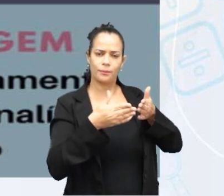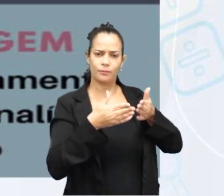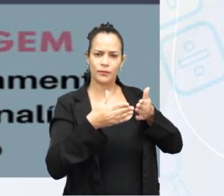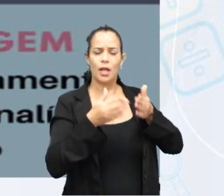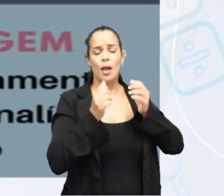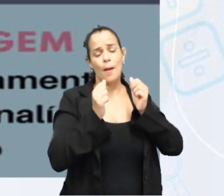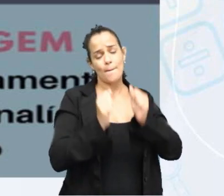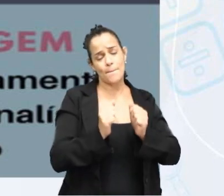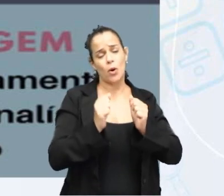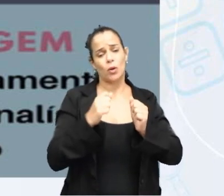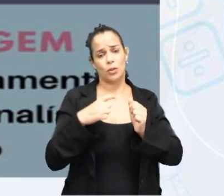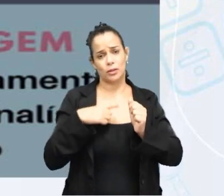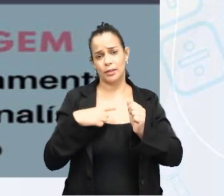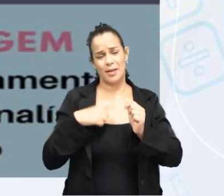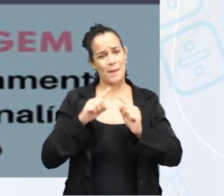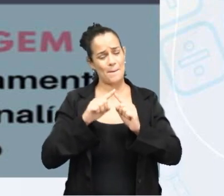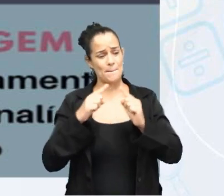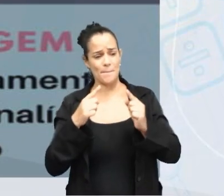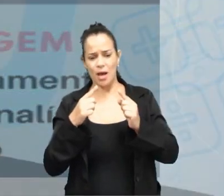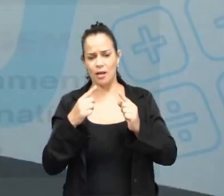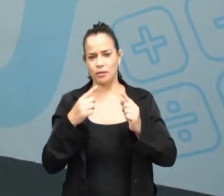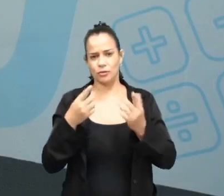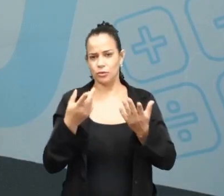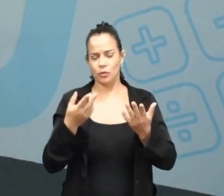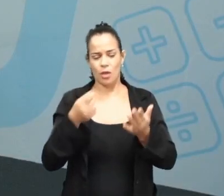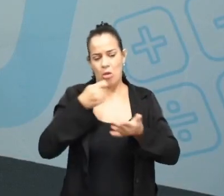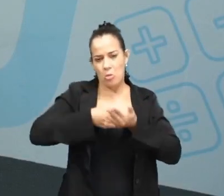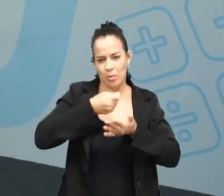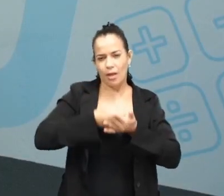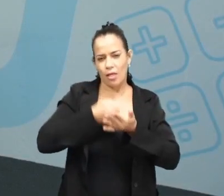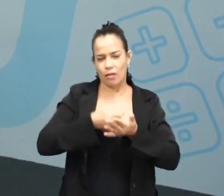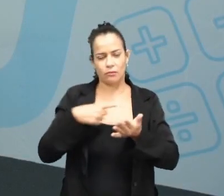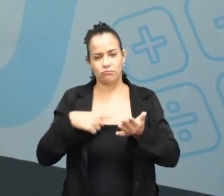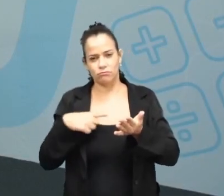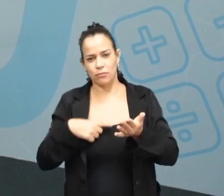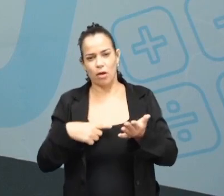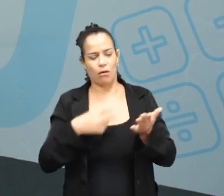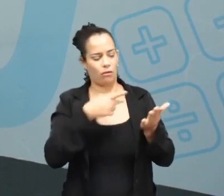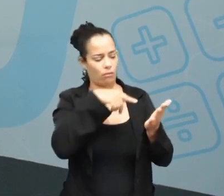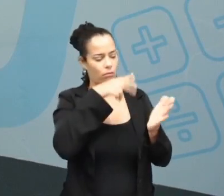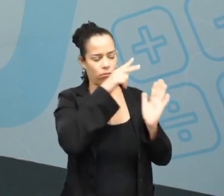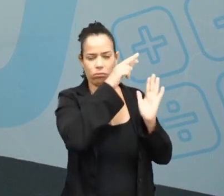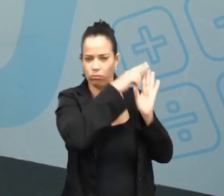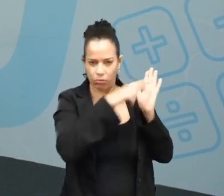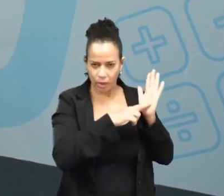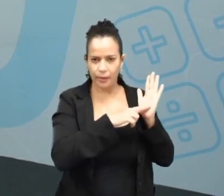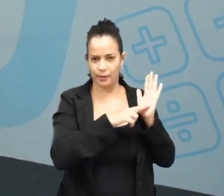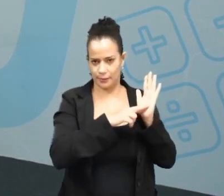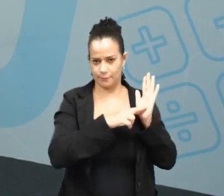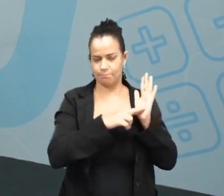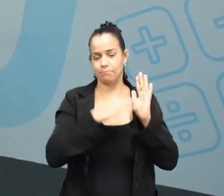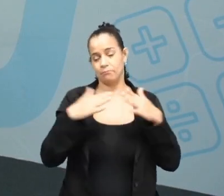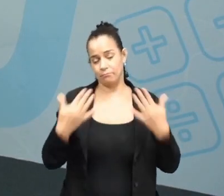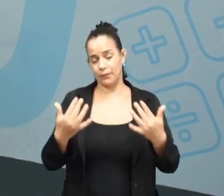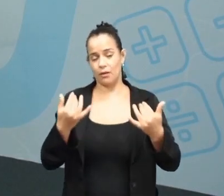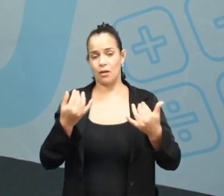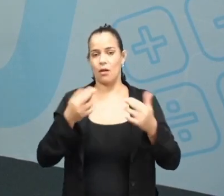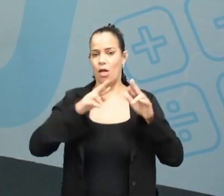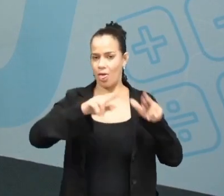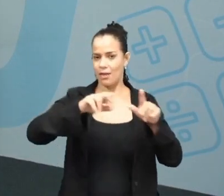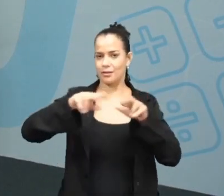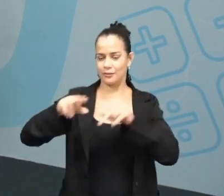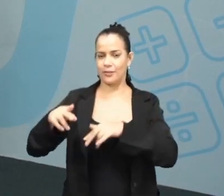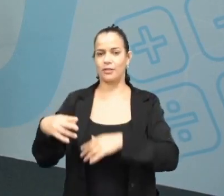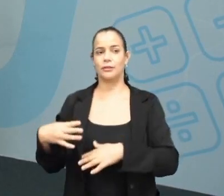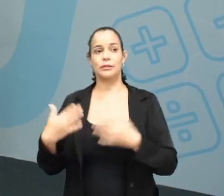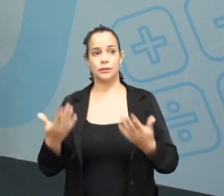mas ela não tem um definido, não segue um padrão. Então, é o que difere a notícia da reportagem. Eu acredito que com esse